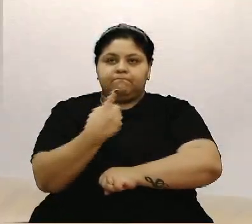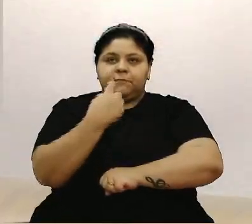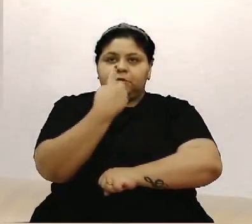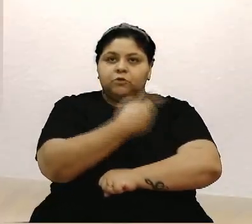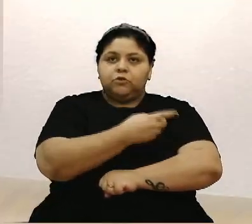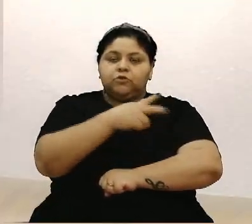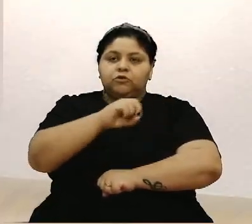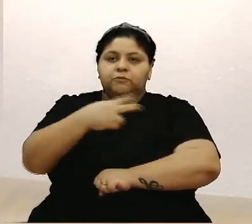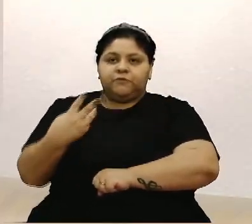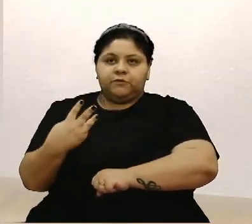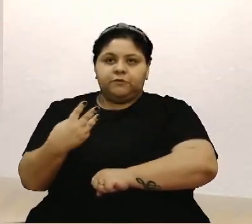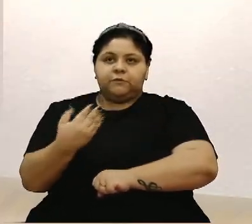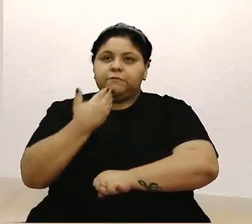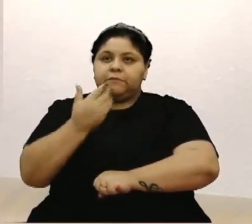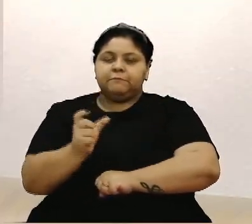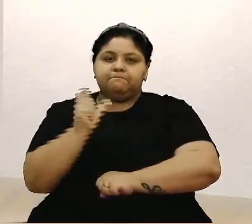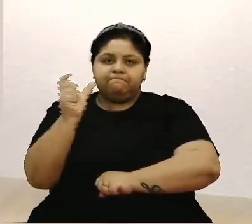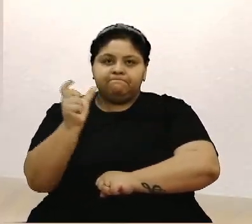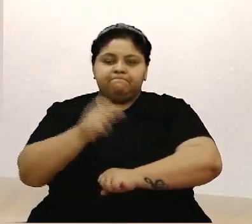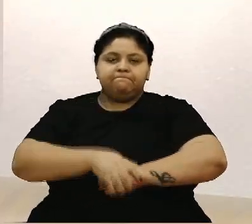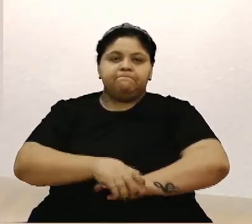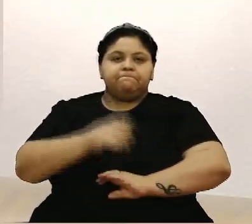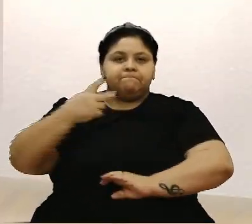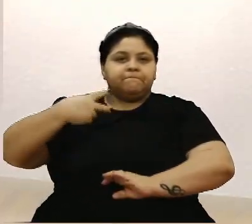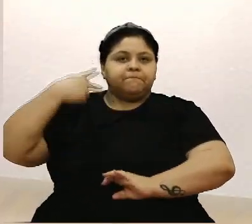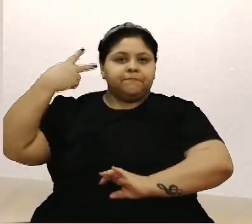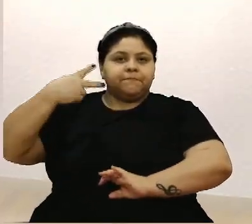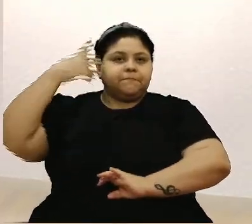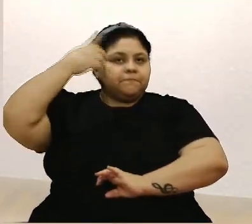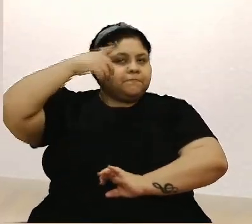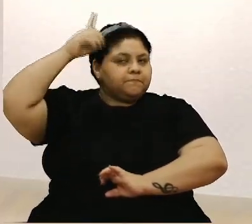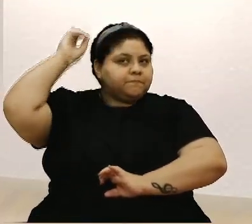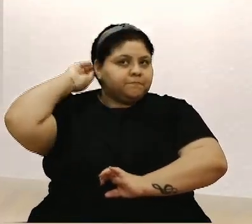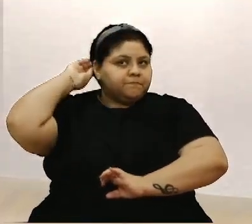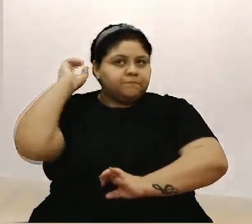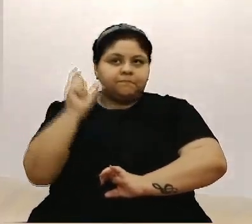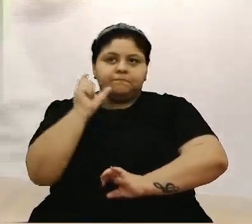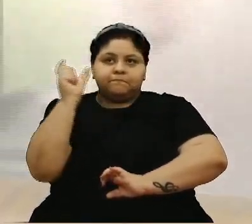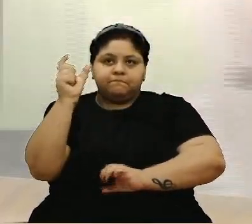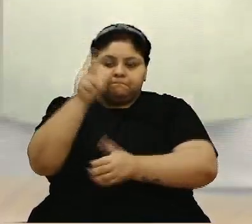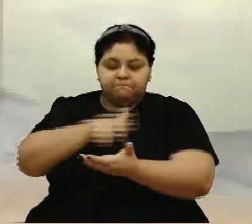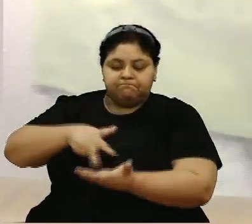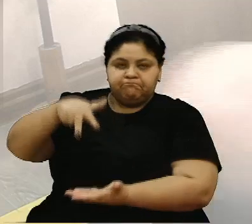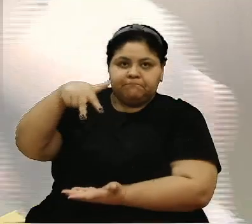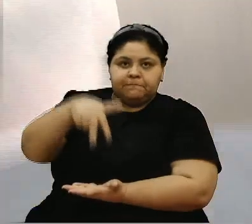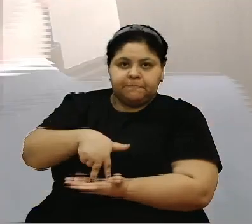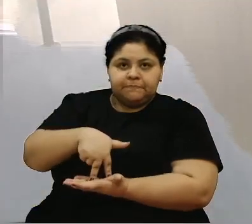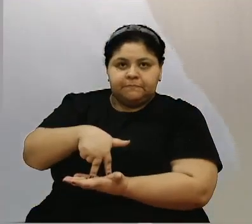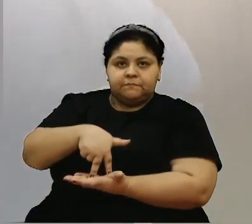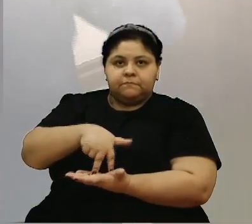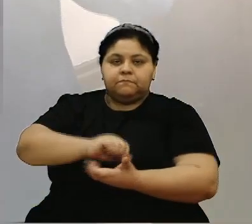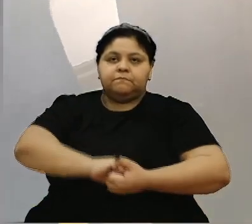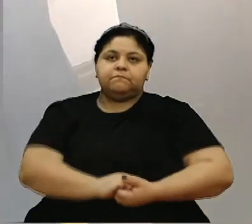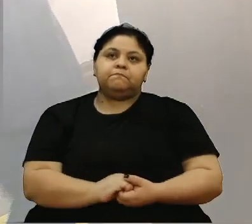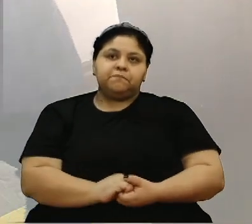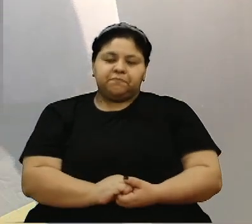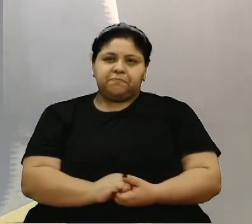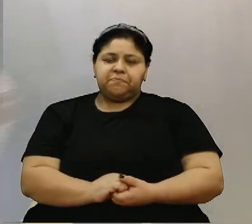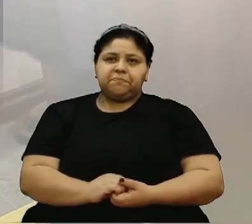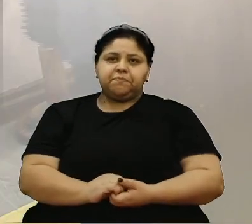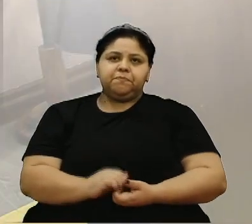SB-1/2024. Peço a palavra, presidente. Com a palavra, vereador Lucas Dil, que fala na tribuna.